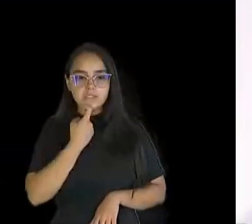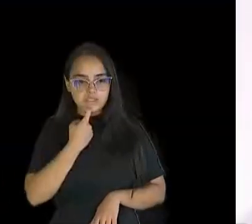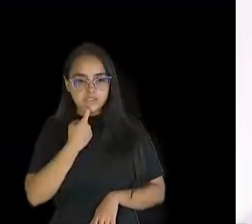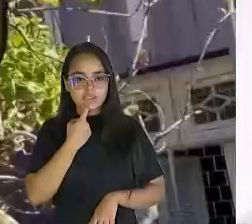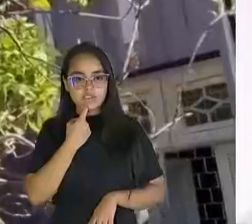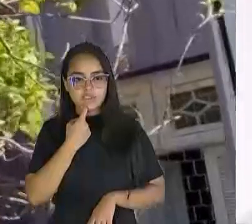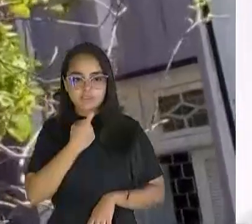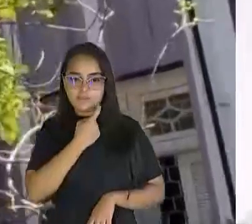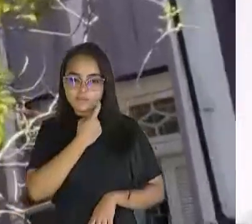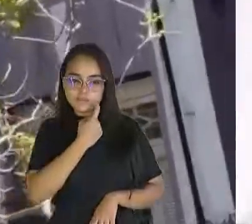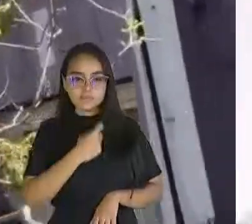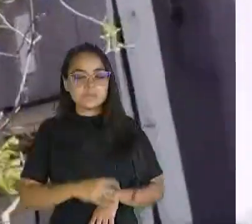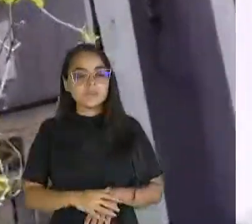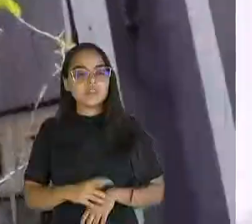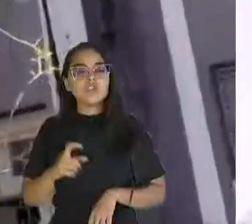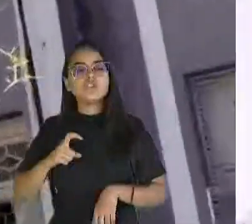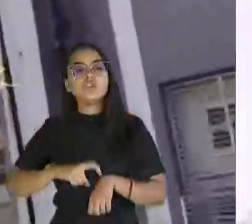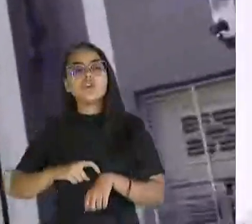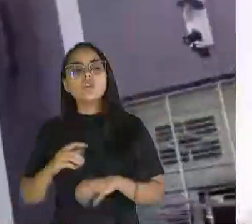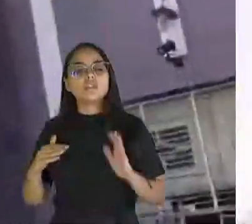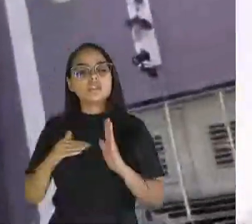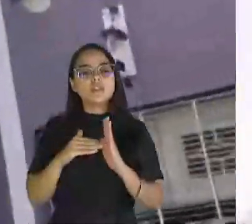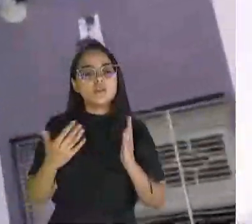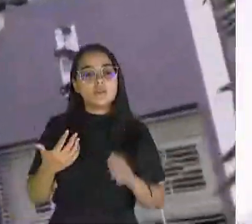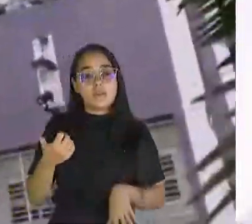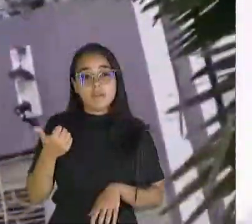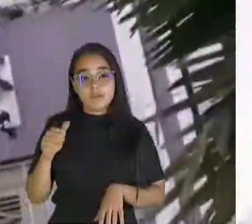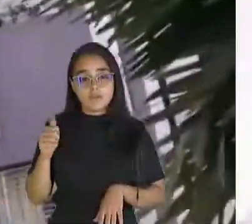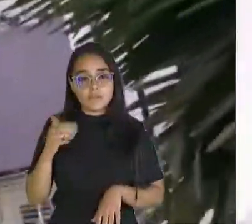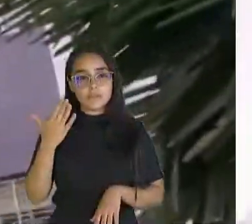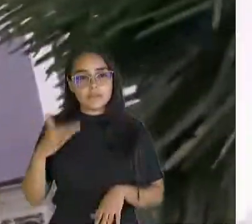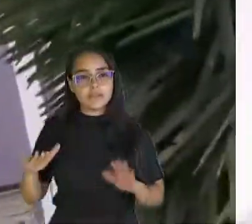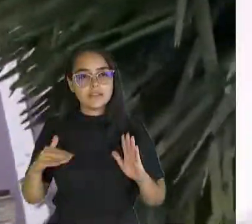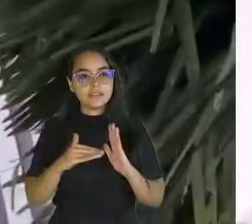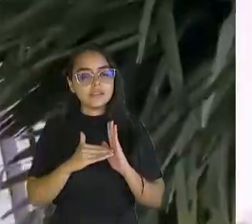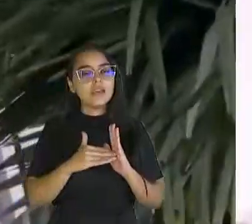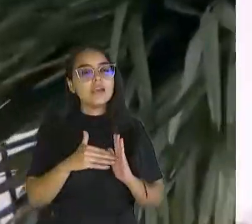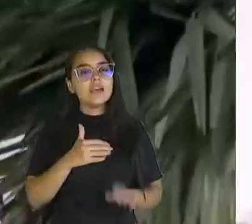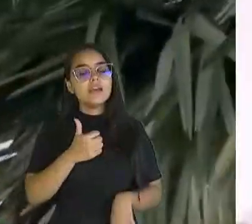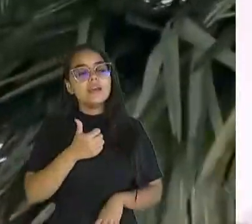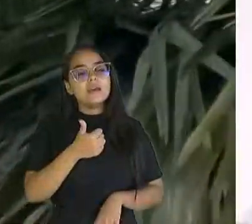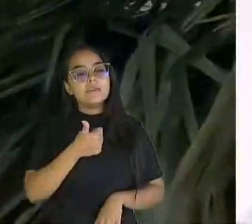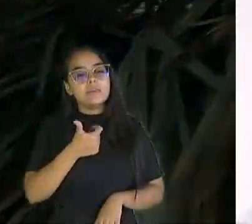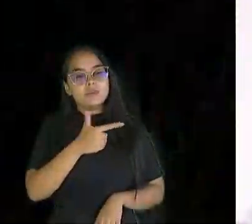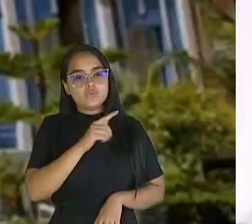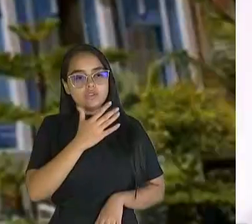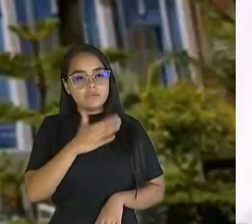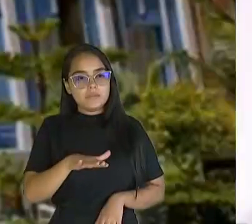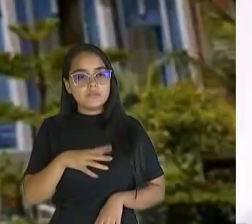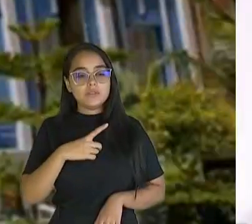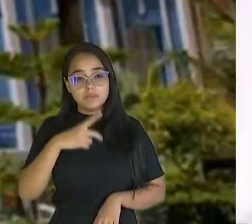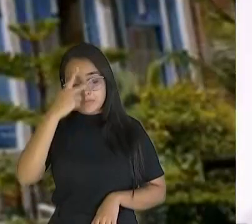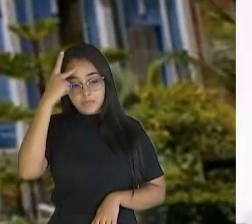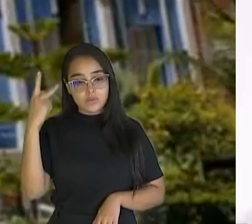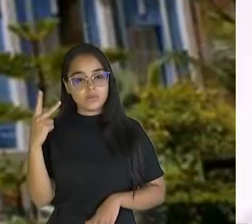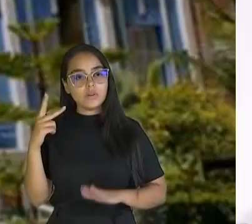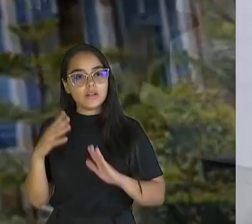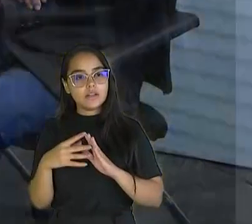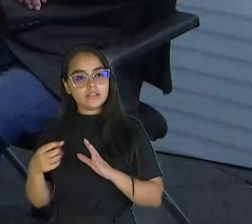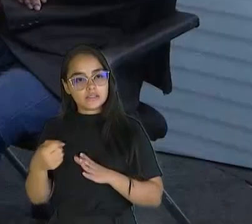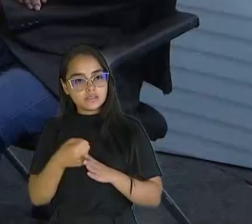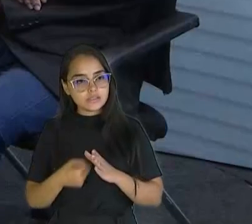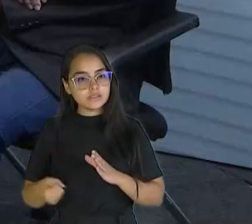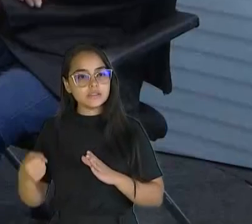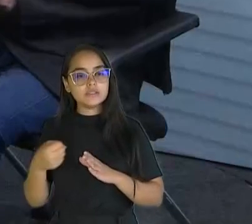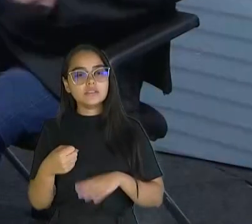lógico. E aí, que horas a que horas o almoço? É das 11h30 ao meio-dia. É self-service? Fica lá. Não, a gente tem um cozinheiro que coloca